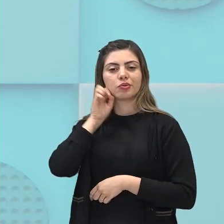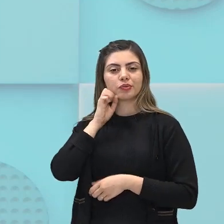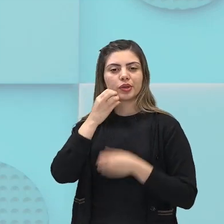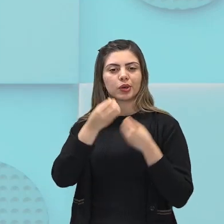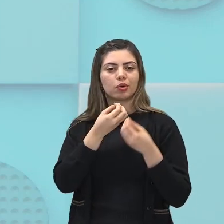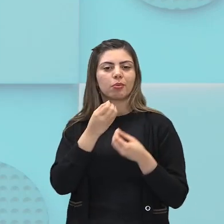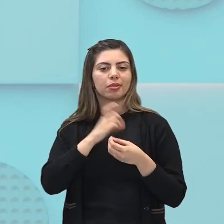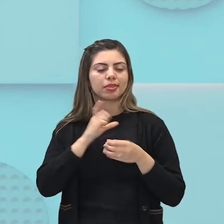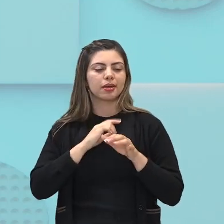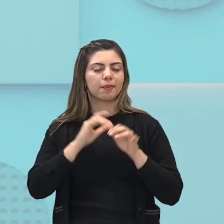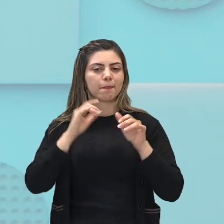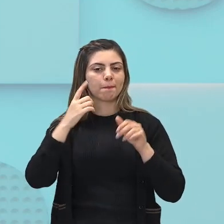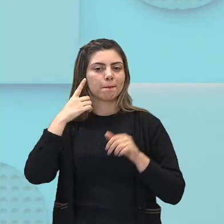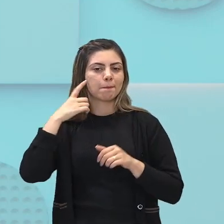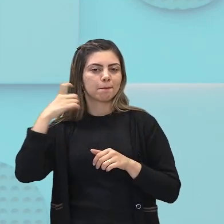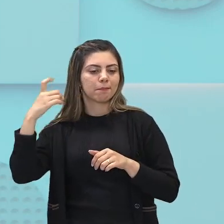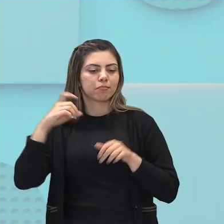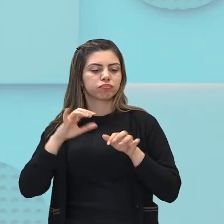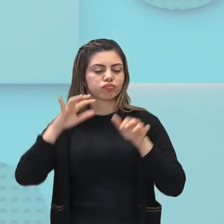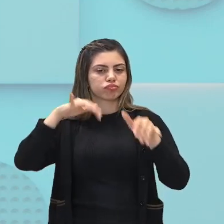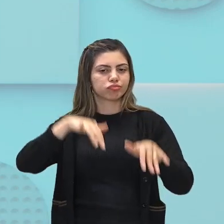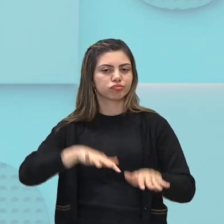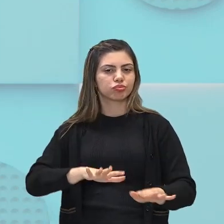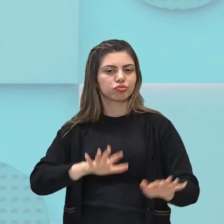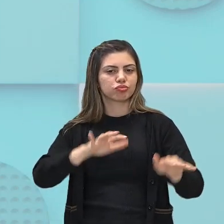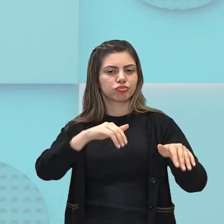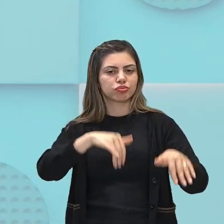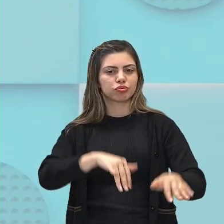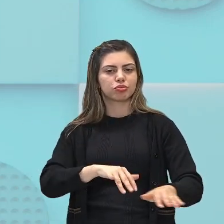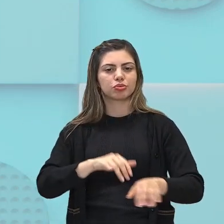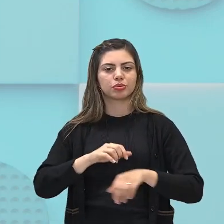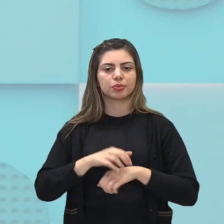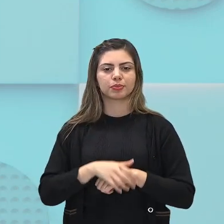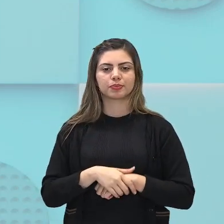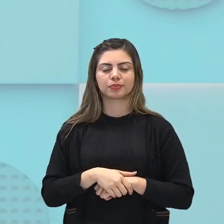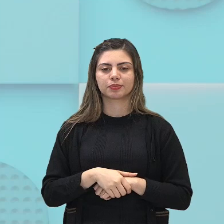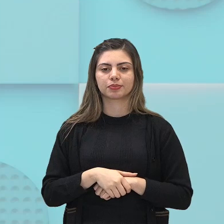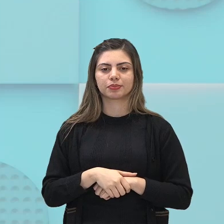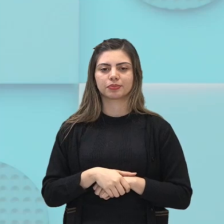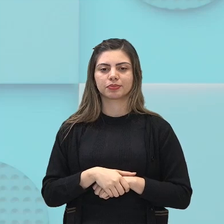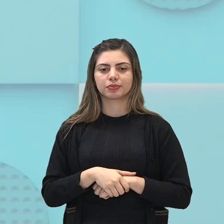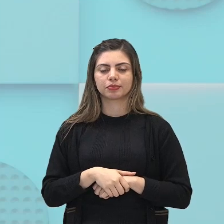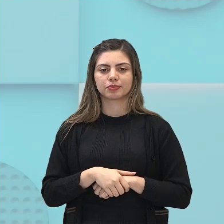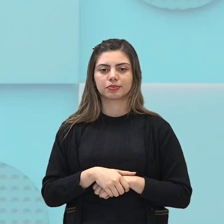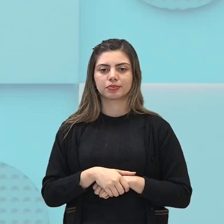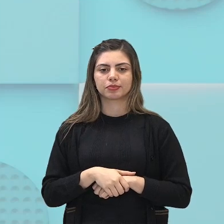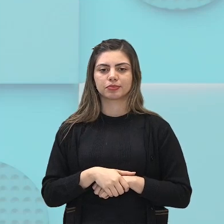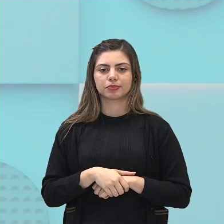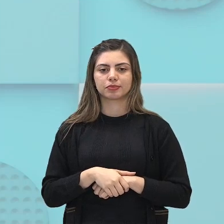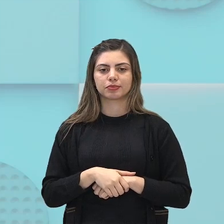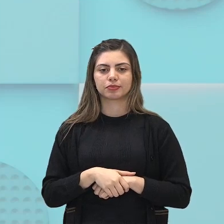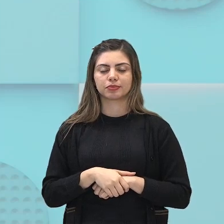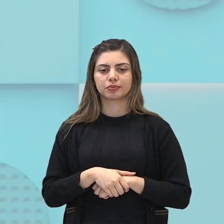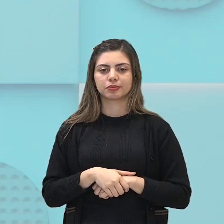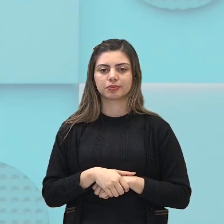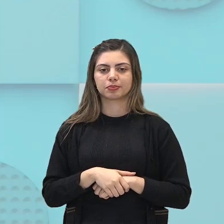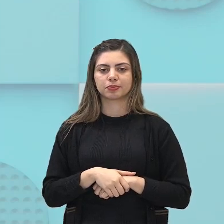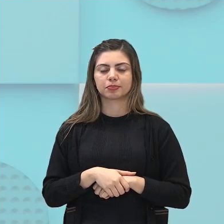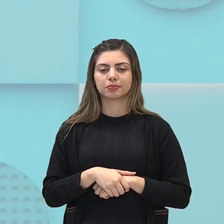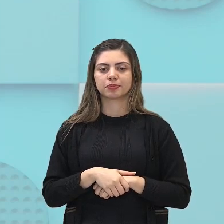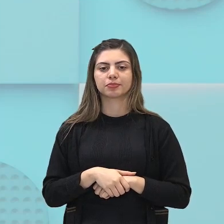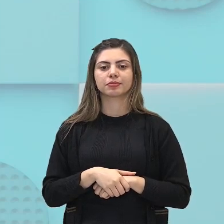som de uma onda, para você que nunca esteve perto de uma. Então, ouçam só. É como se a gente tivesse a